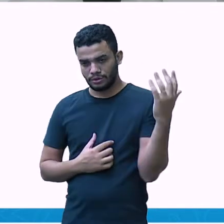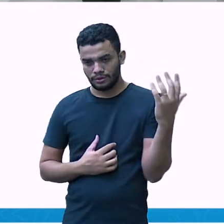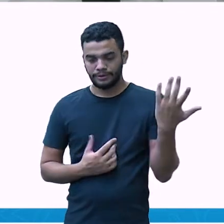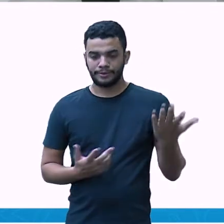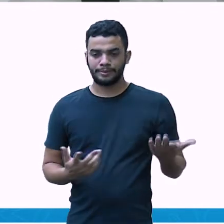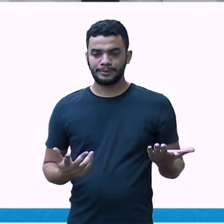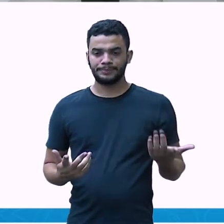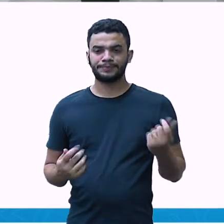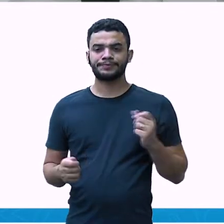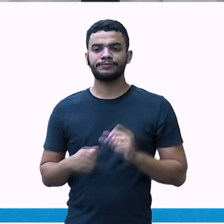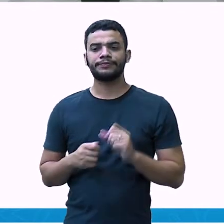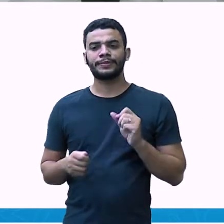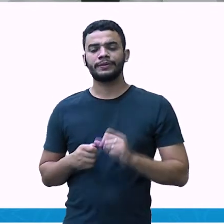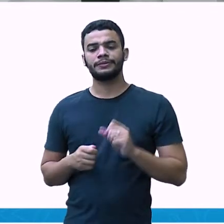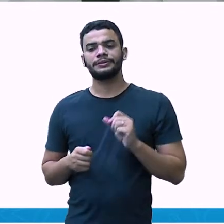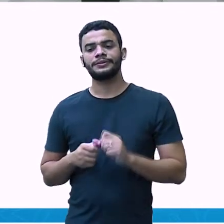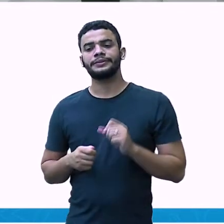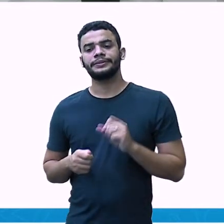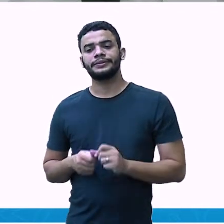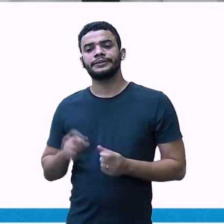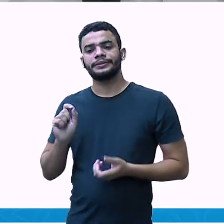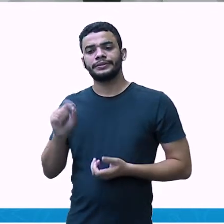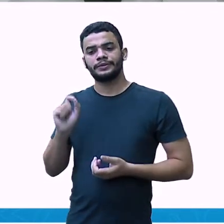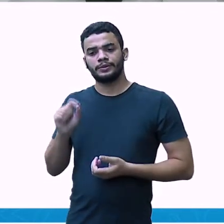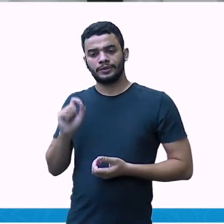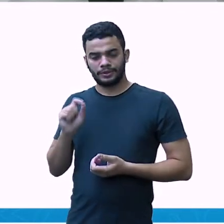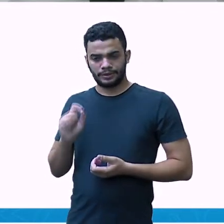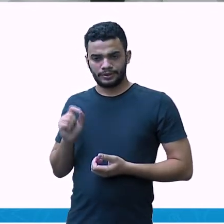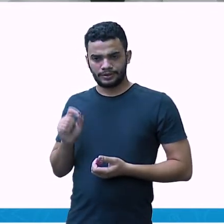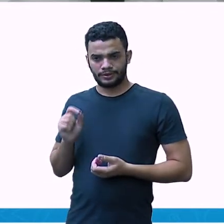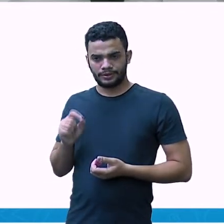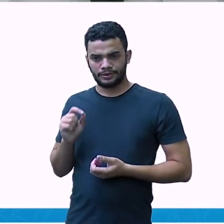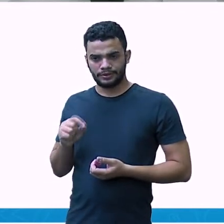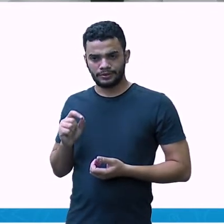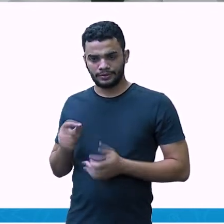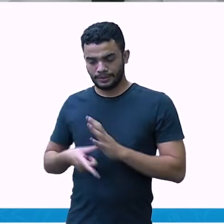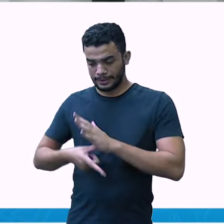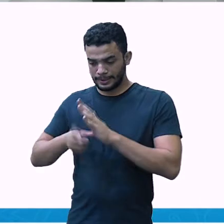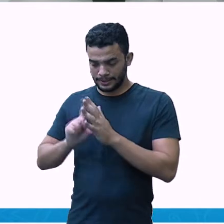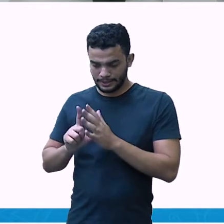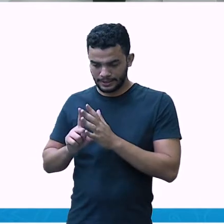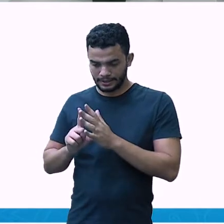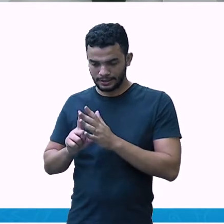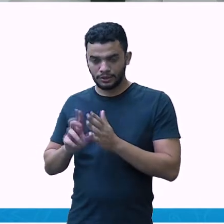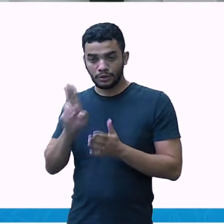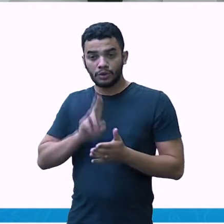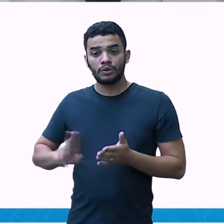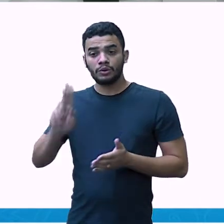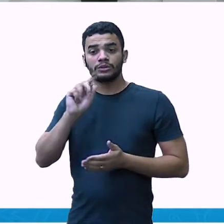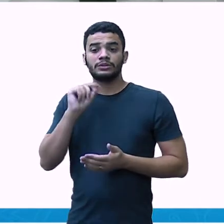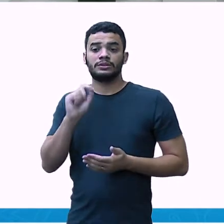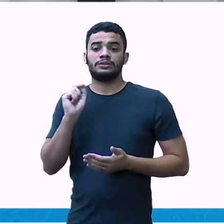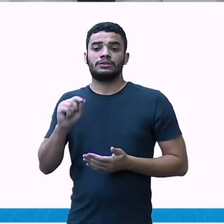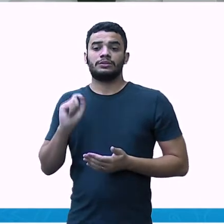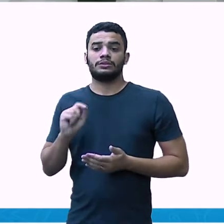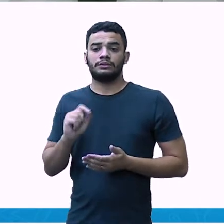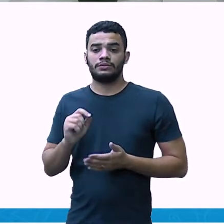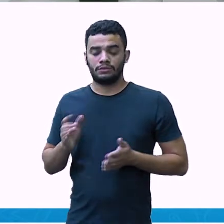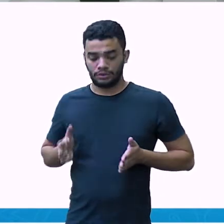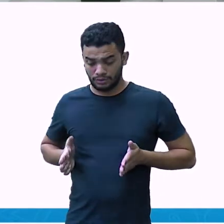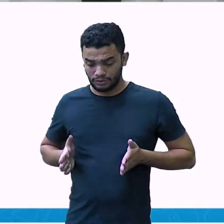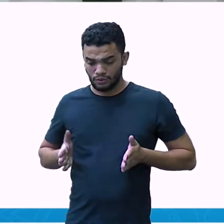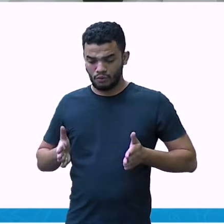asfalto, tirando e colocando paralelepípedos, bloquetes. Por quê? Porque